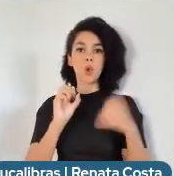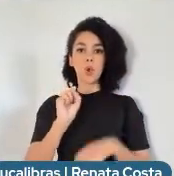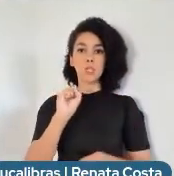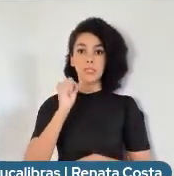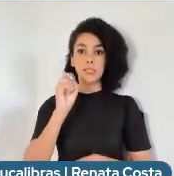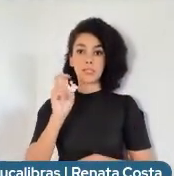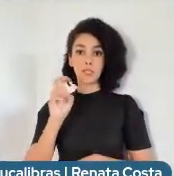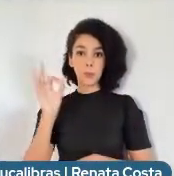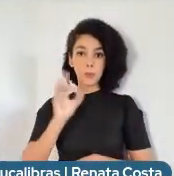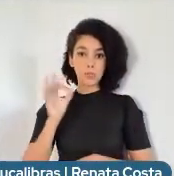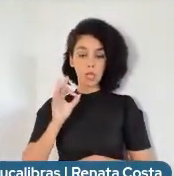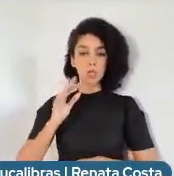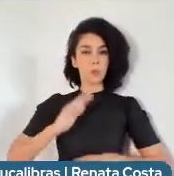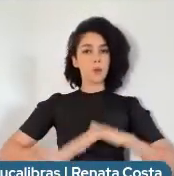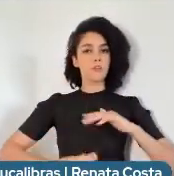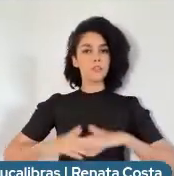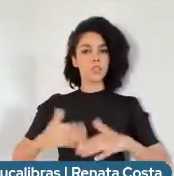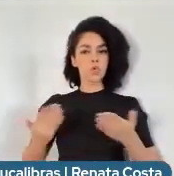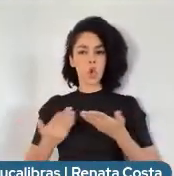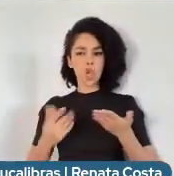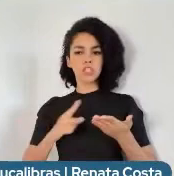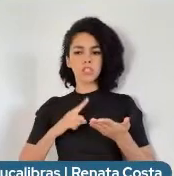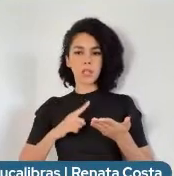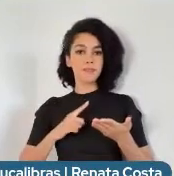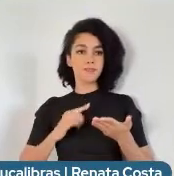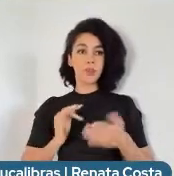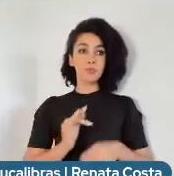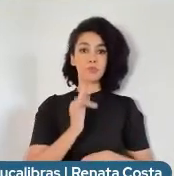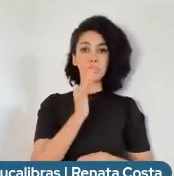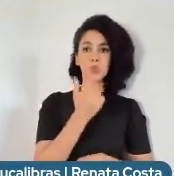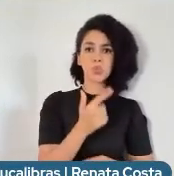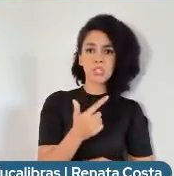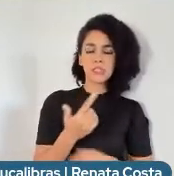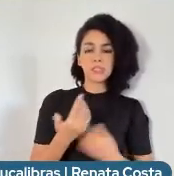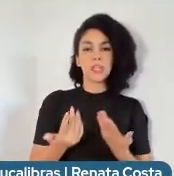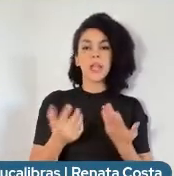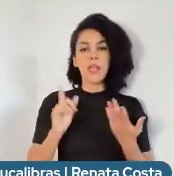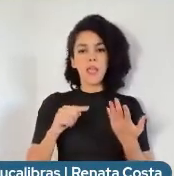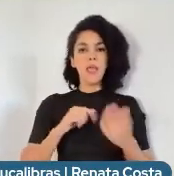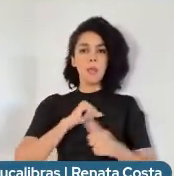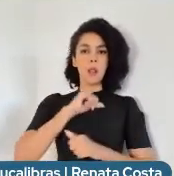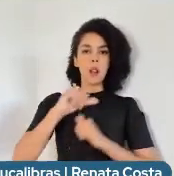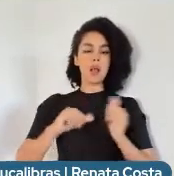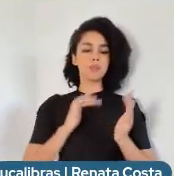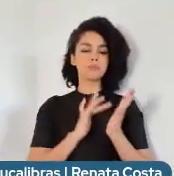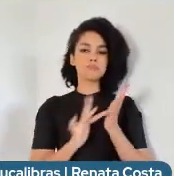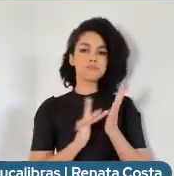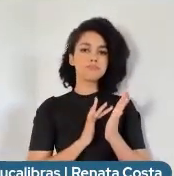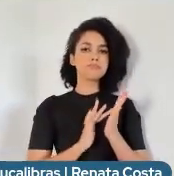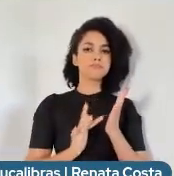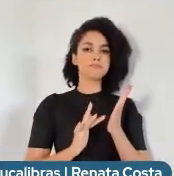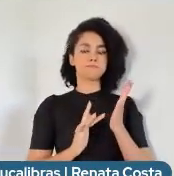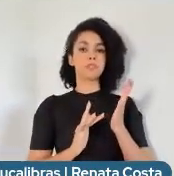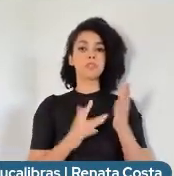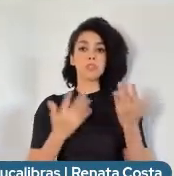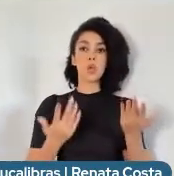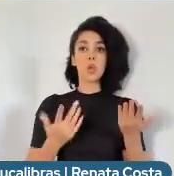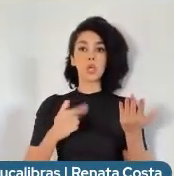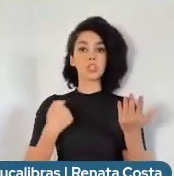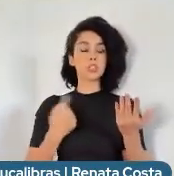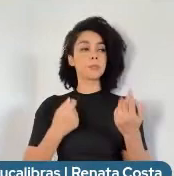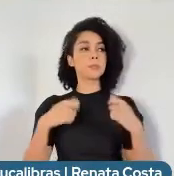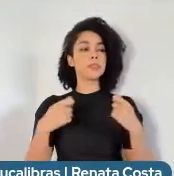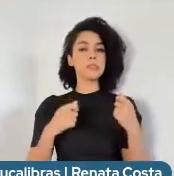hoje não existirão, né, a transição que nós estamos vivendo, a transformação digital, e mais do que nunca a gente vai ter